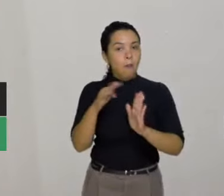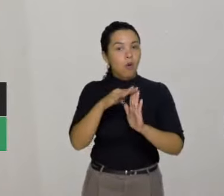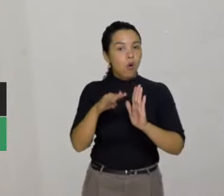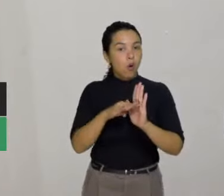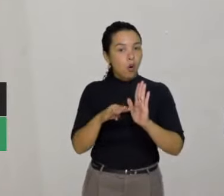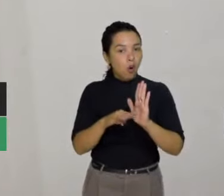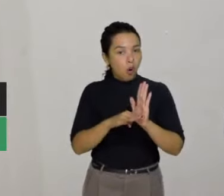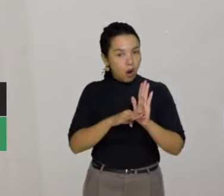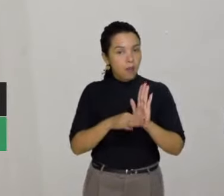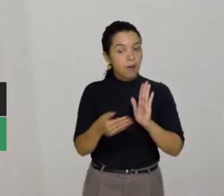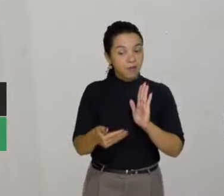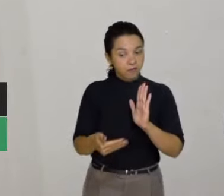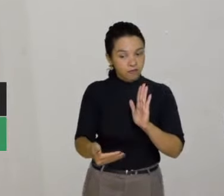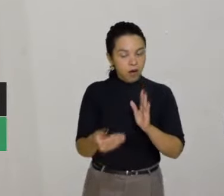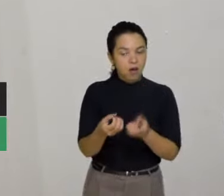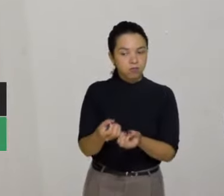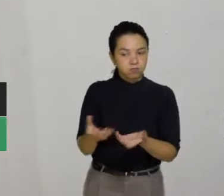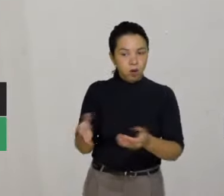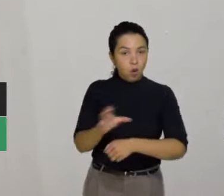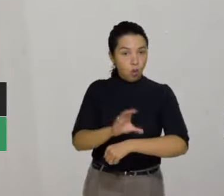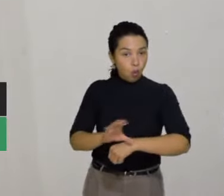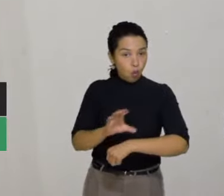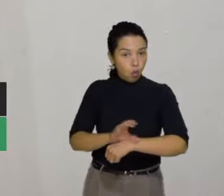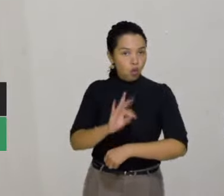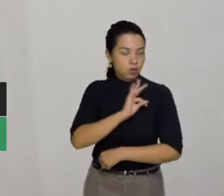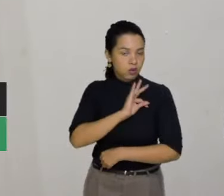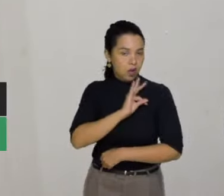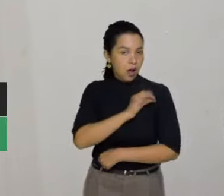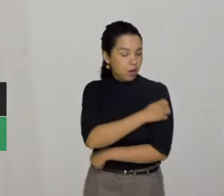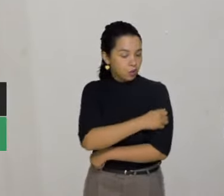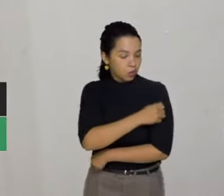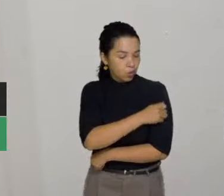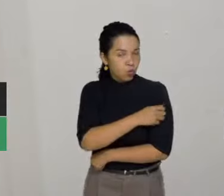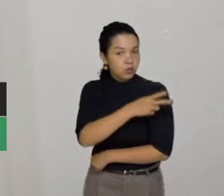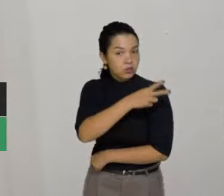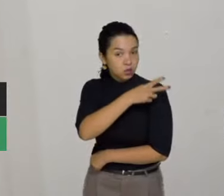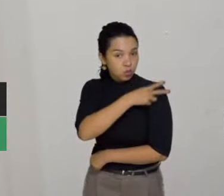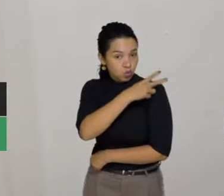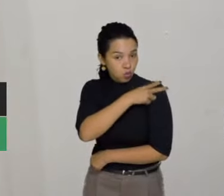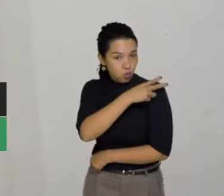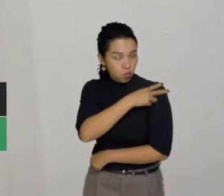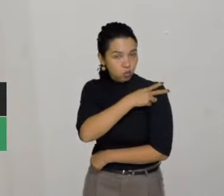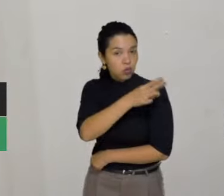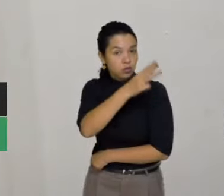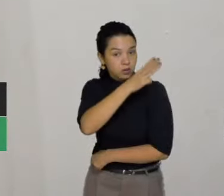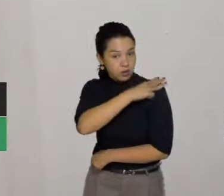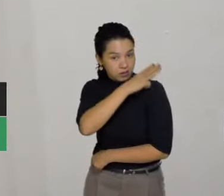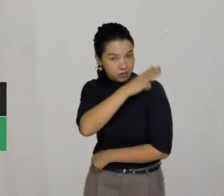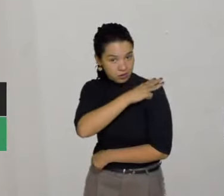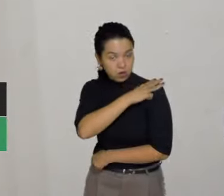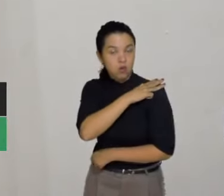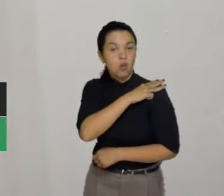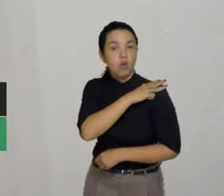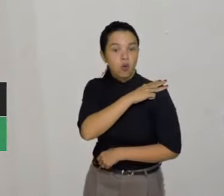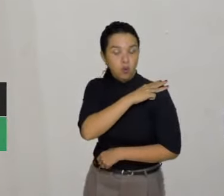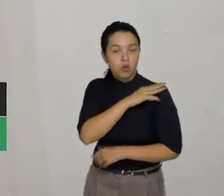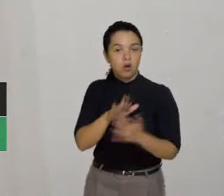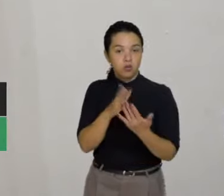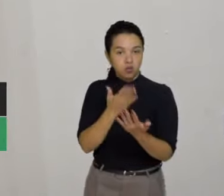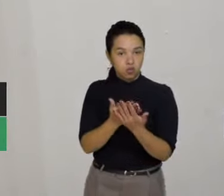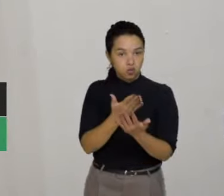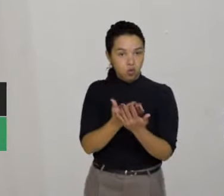a alunos do segundo e terceiro ano do ensino médio, que serão disponibilizados 10